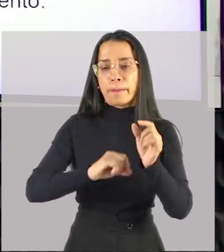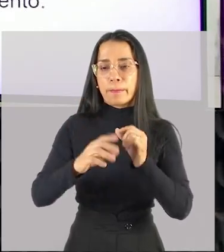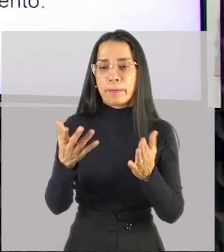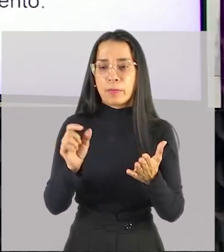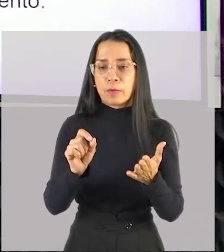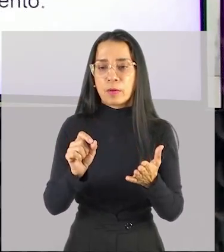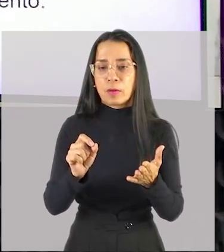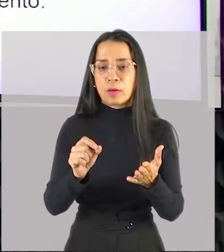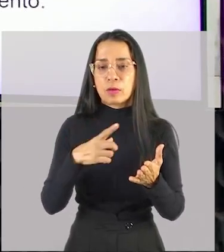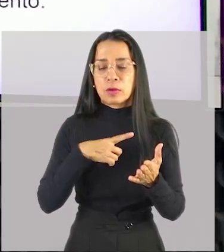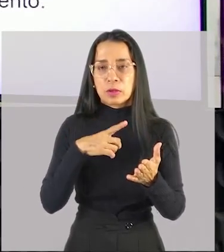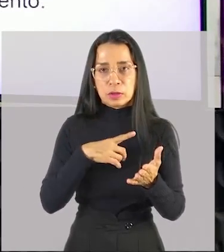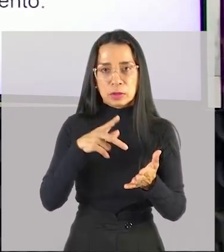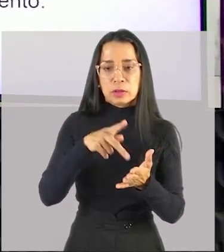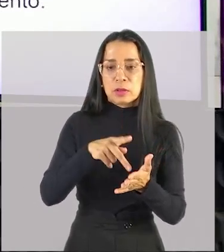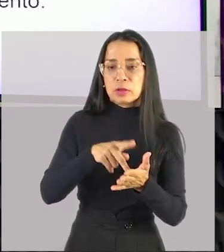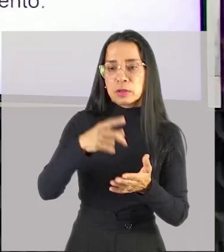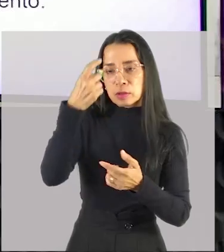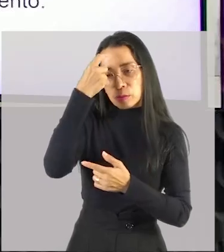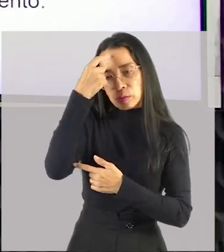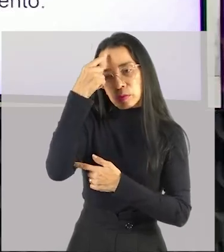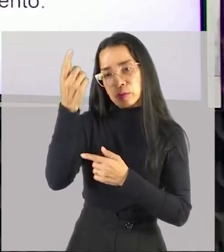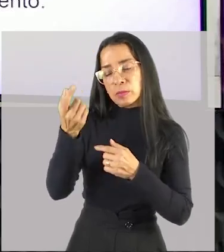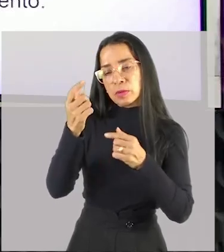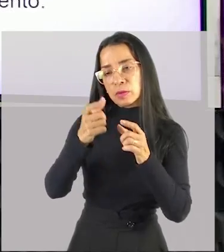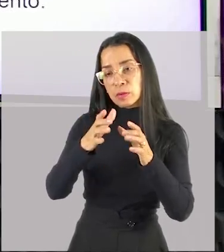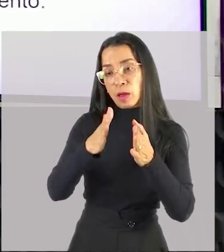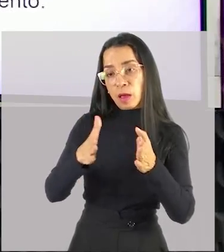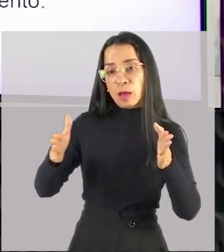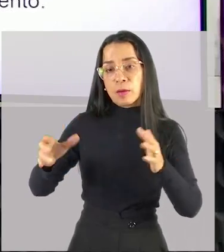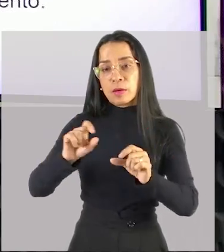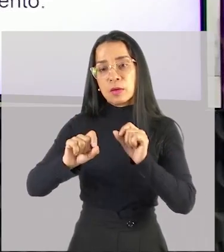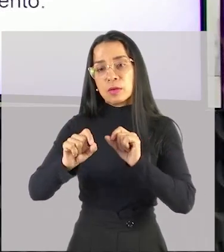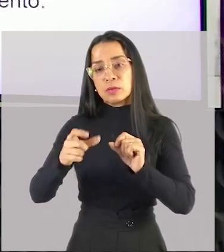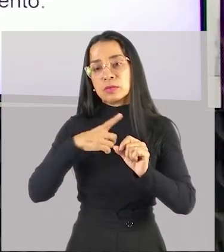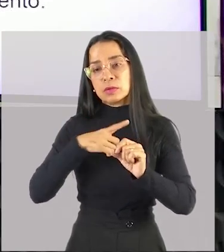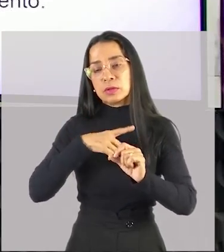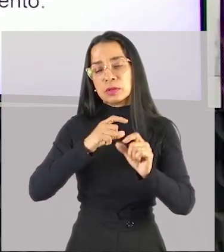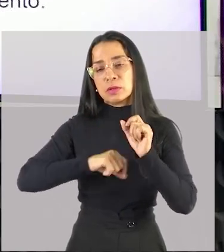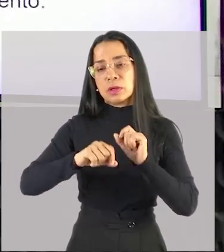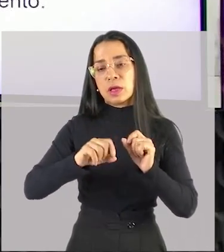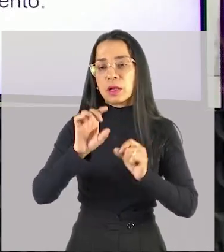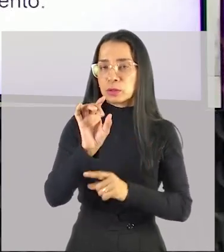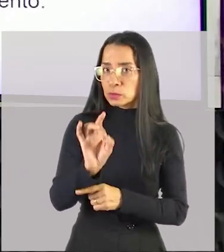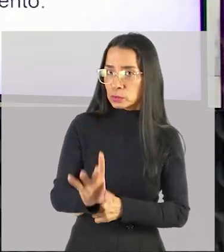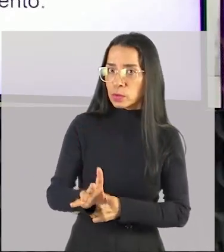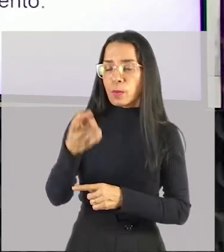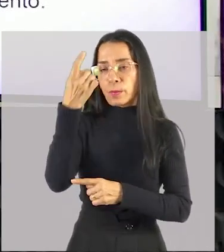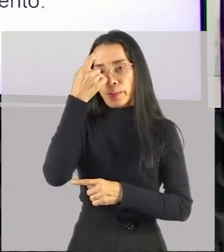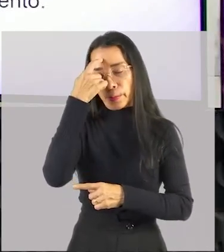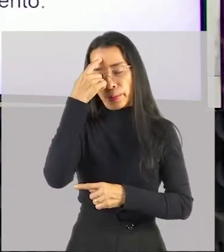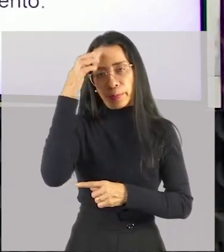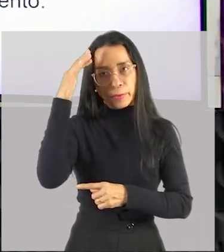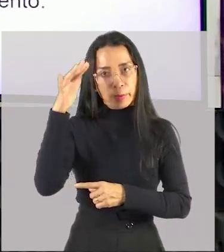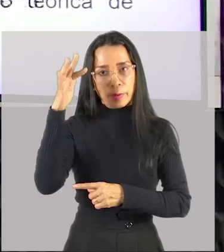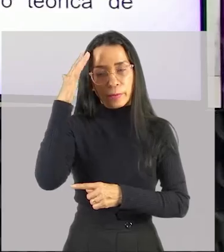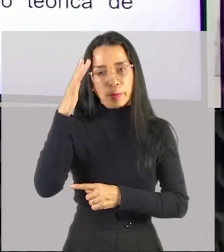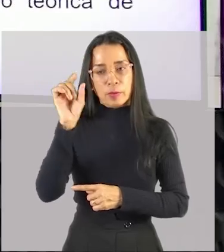Ora, o que existe na realidade, no pensamento, é maior do que o que existe apenas no